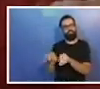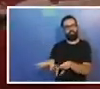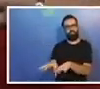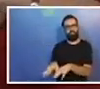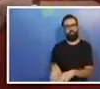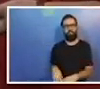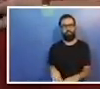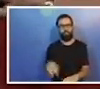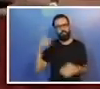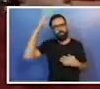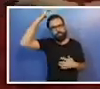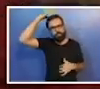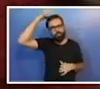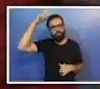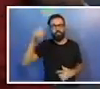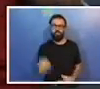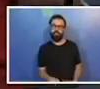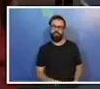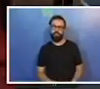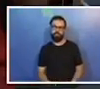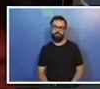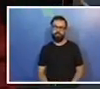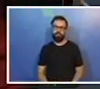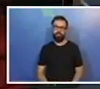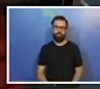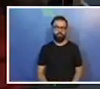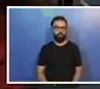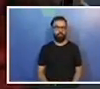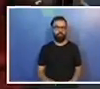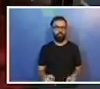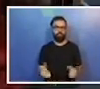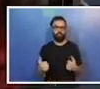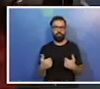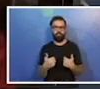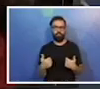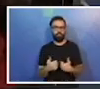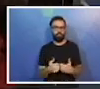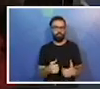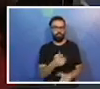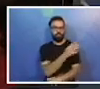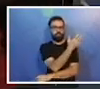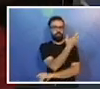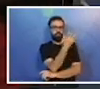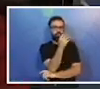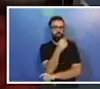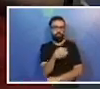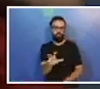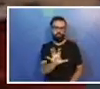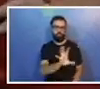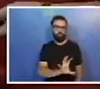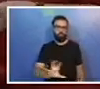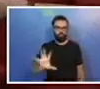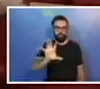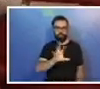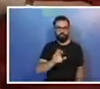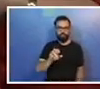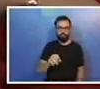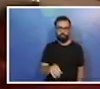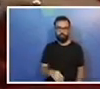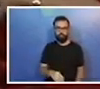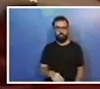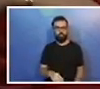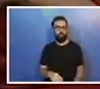abandonaram os micos nas matas do Sudeste e do Sul. Um exemplo é que, principalmente na